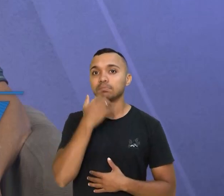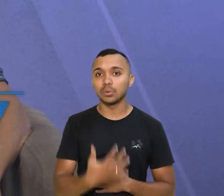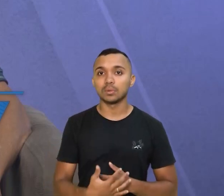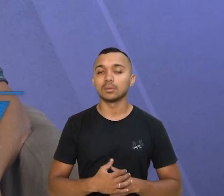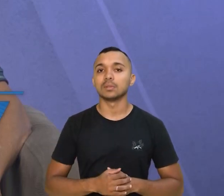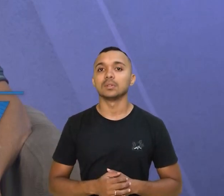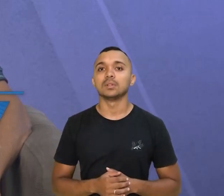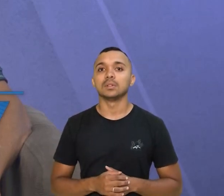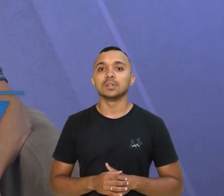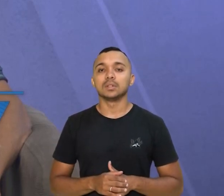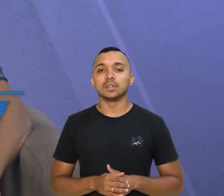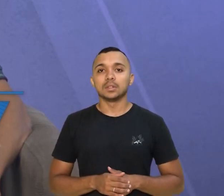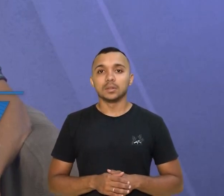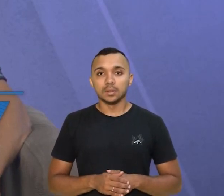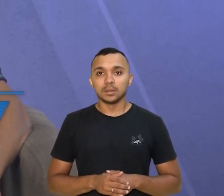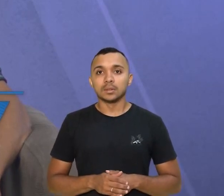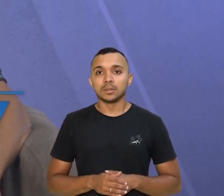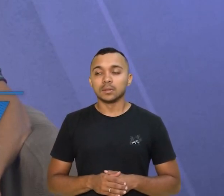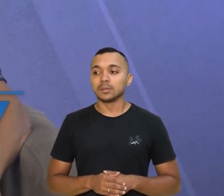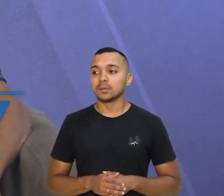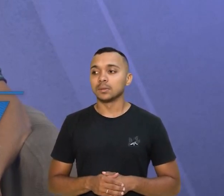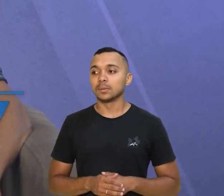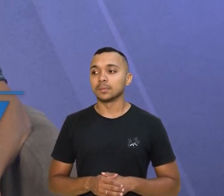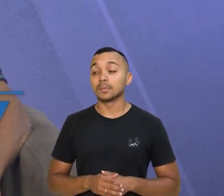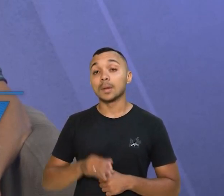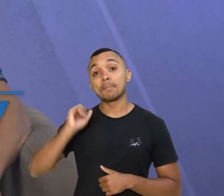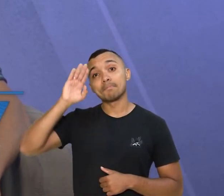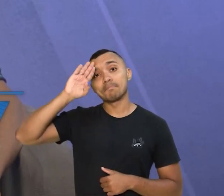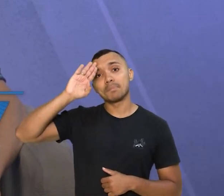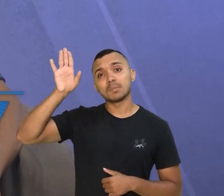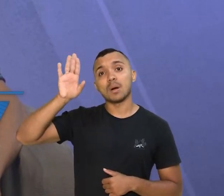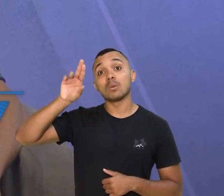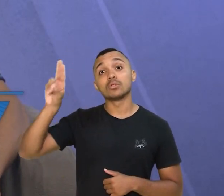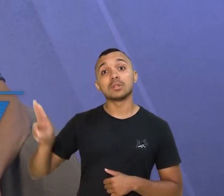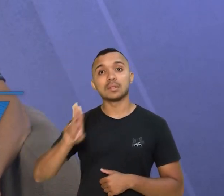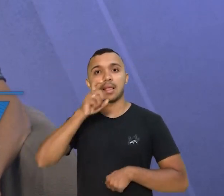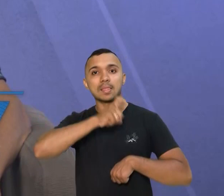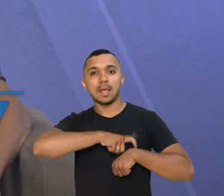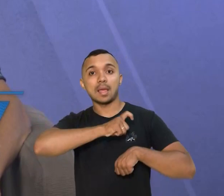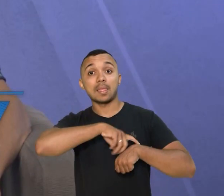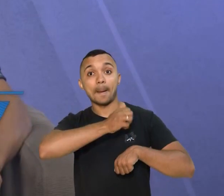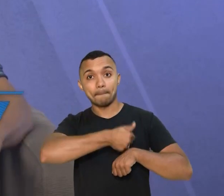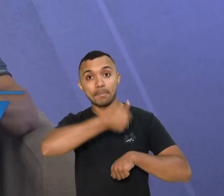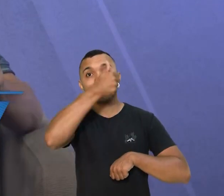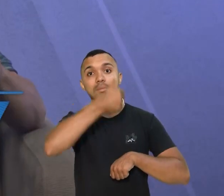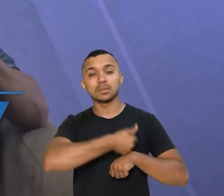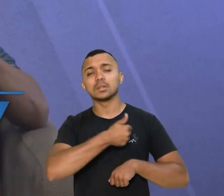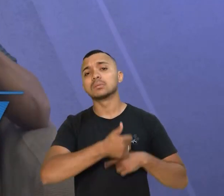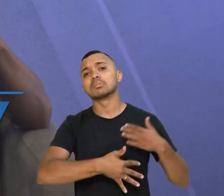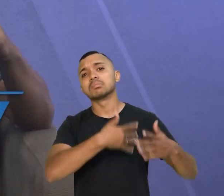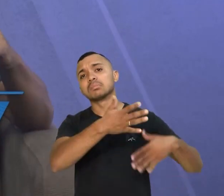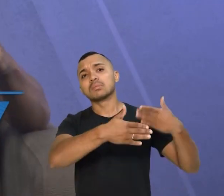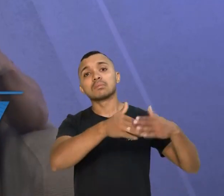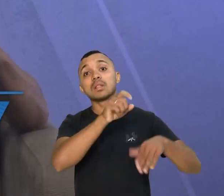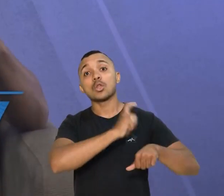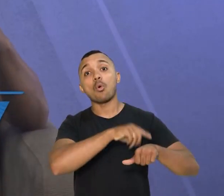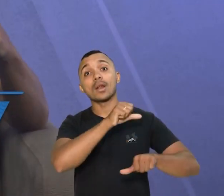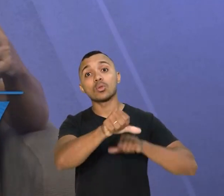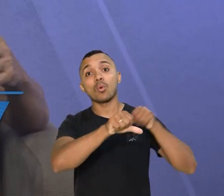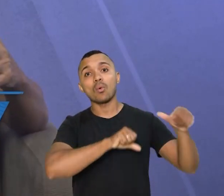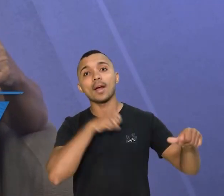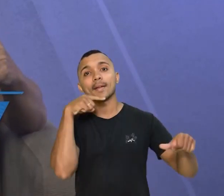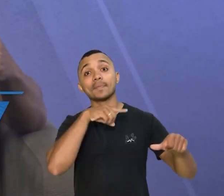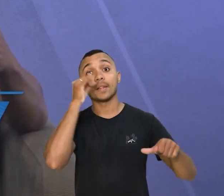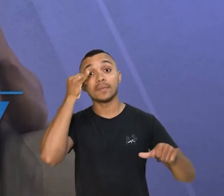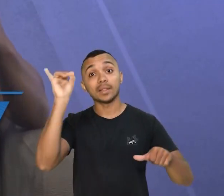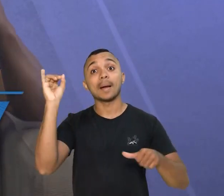ele usava como arma principal fazer resultados no primeiro tempo para depois, quando fizesse as trocas, não tivesse